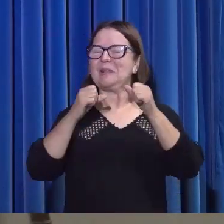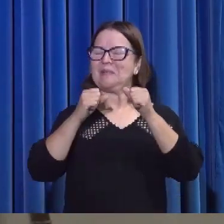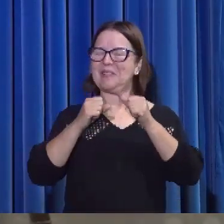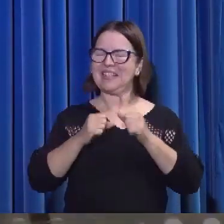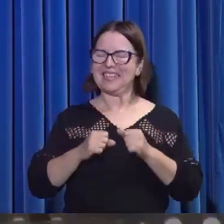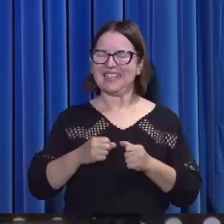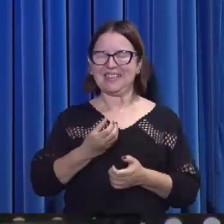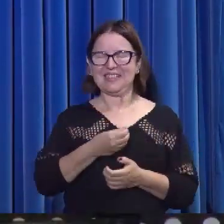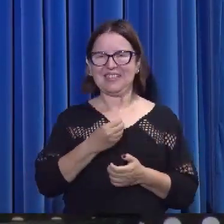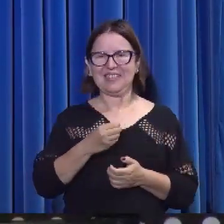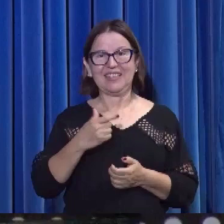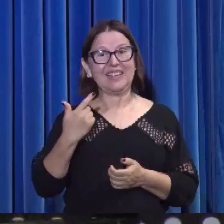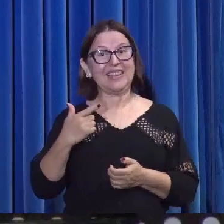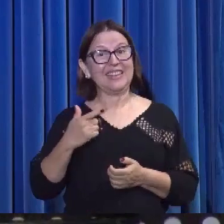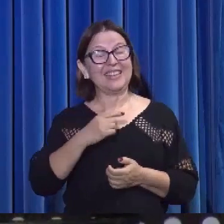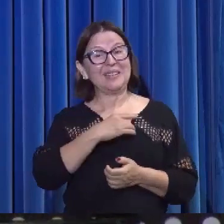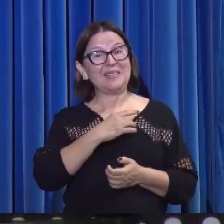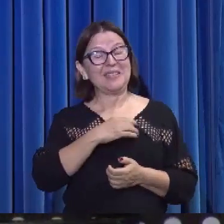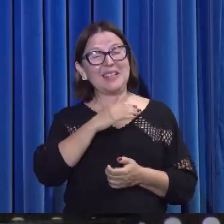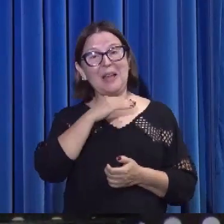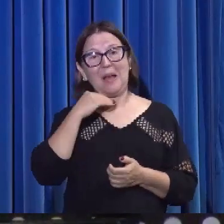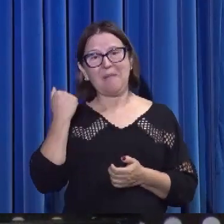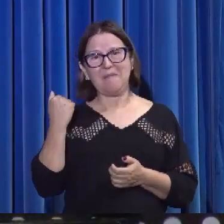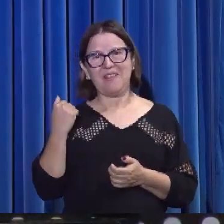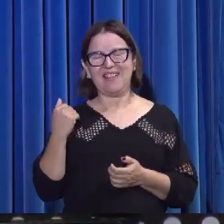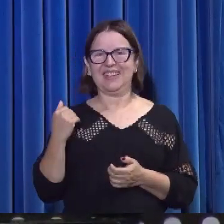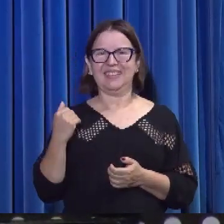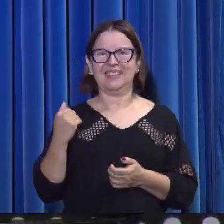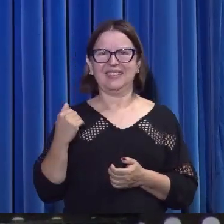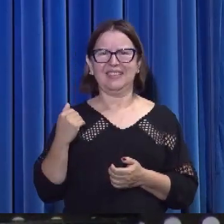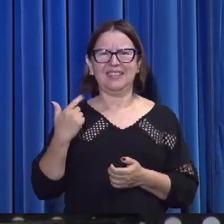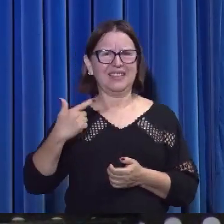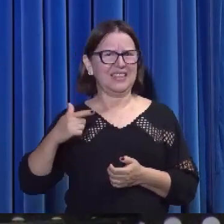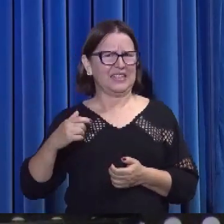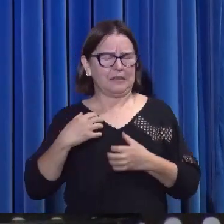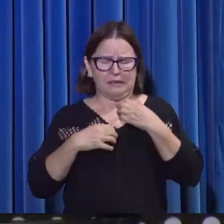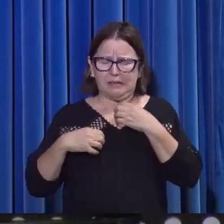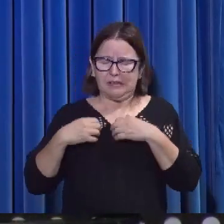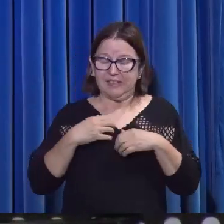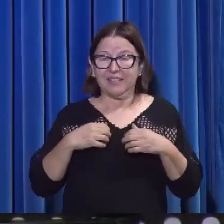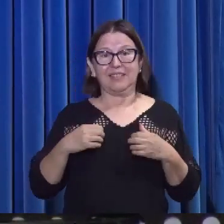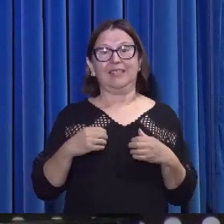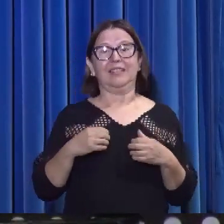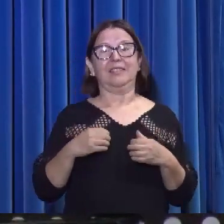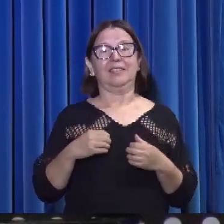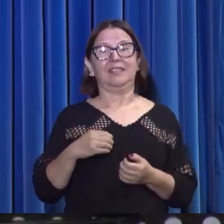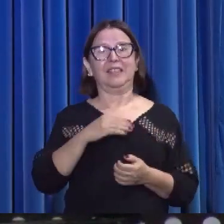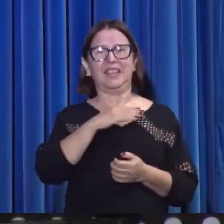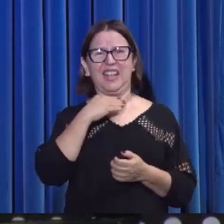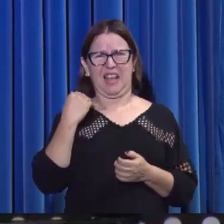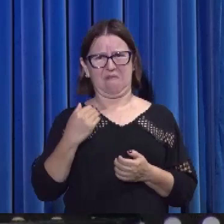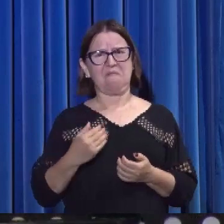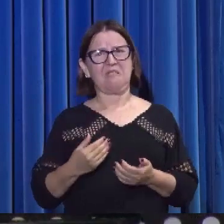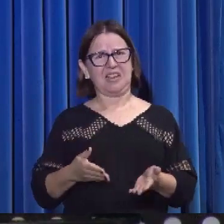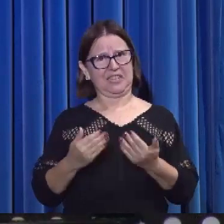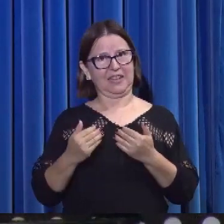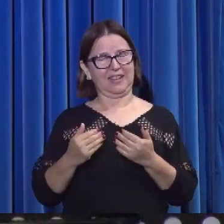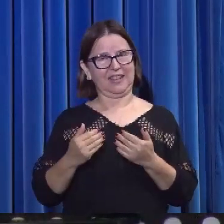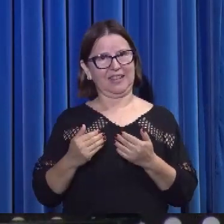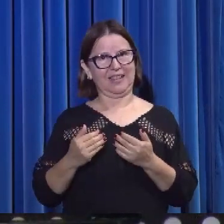diariamente. E sem inquietação e incômodo que ela pode nos causar, estando